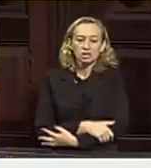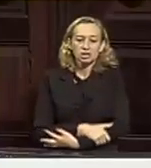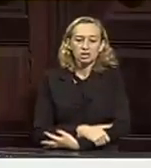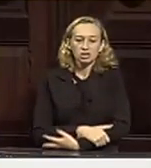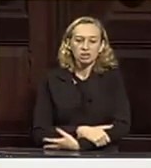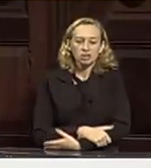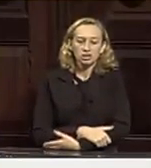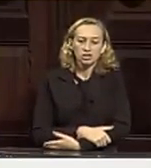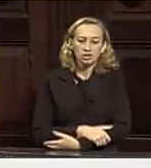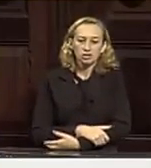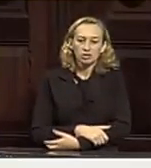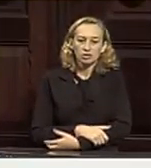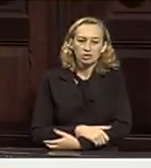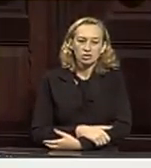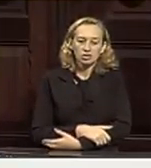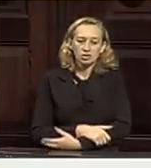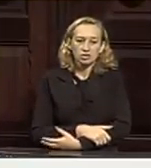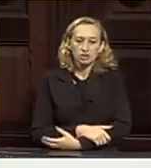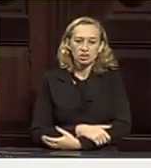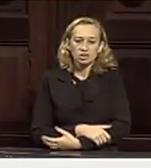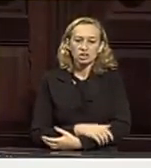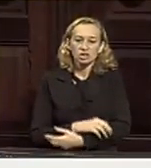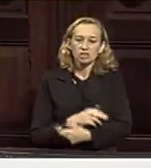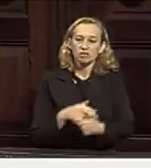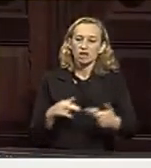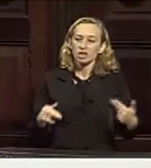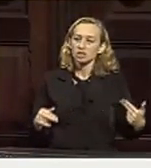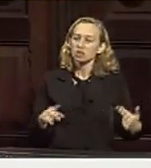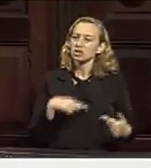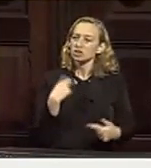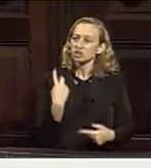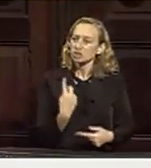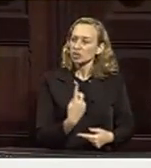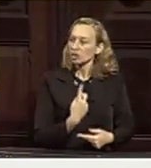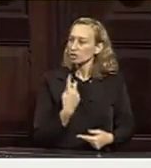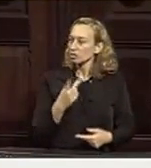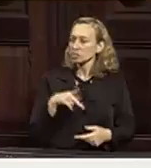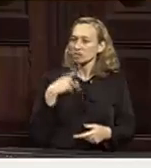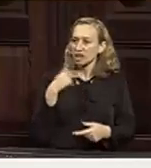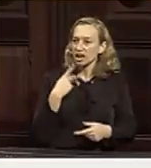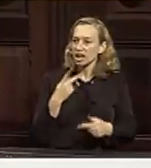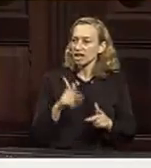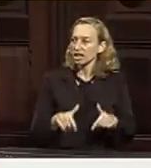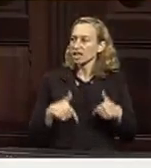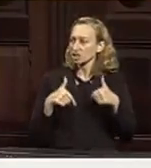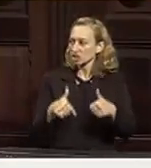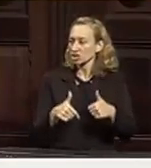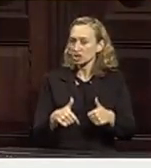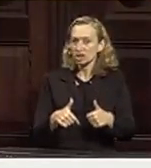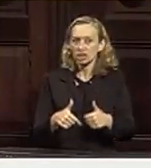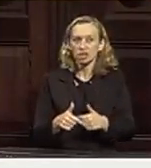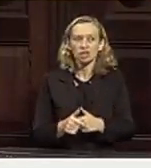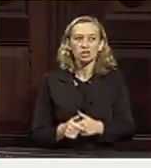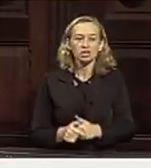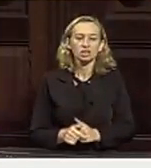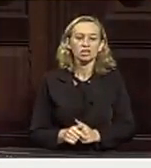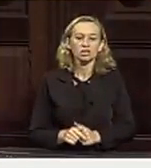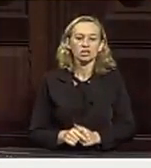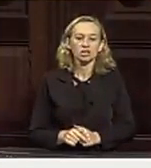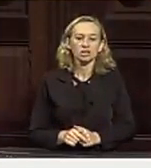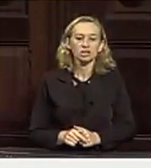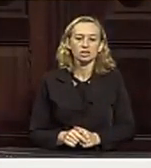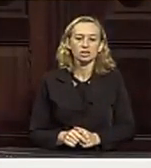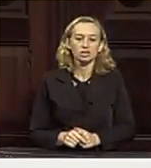que lutar pelo cumpra-se dele, para que ele não fique no papel, engordando cupins